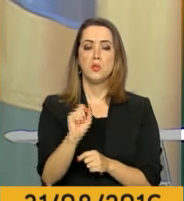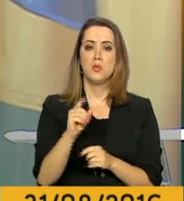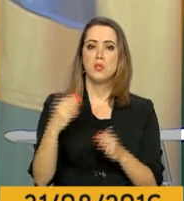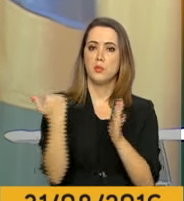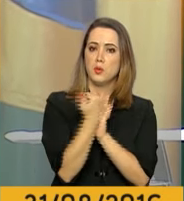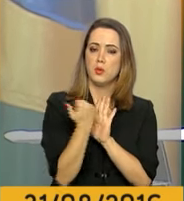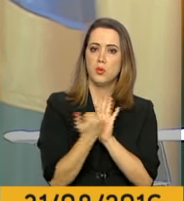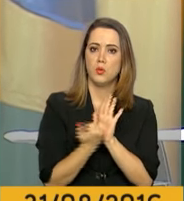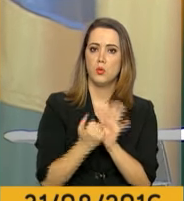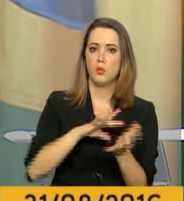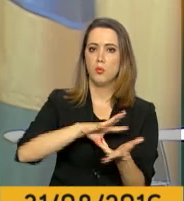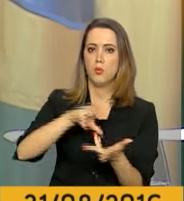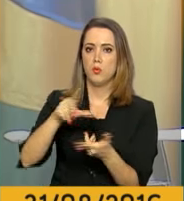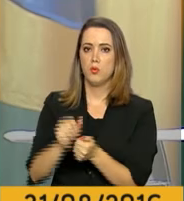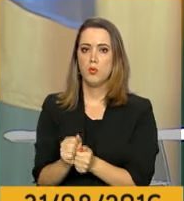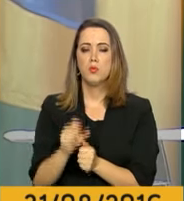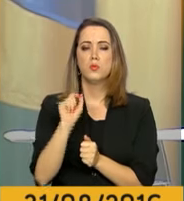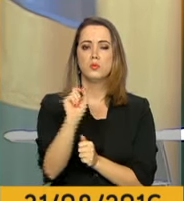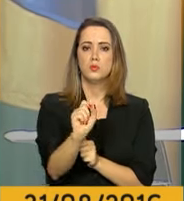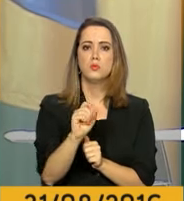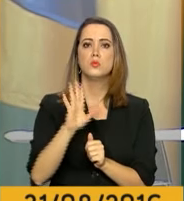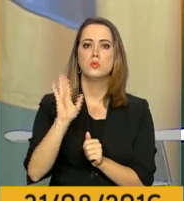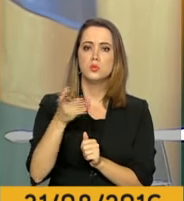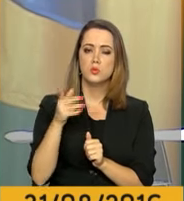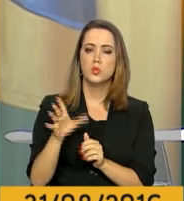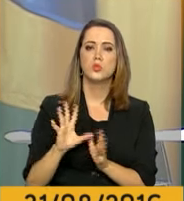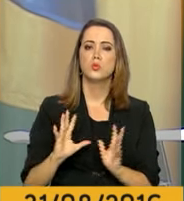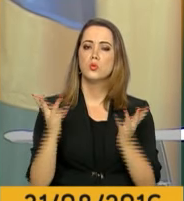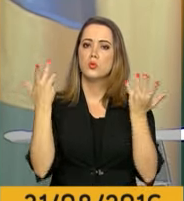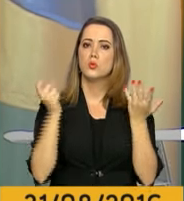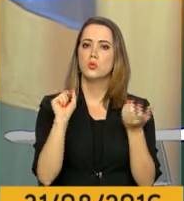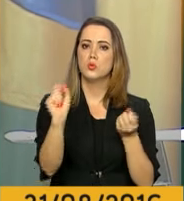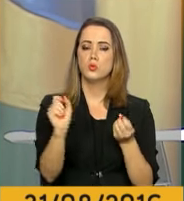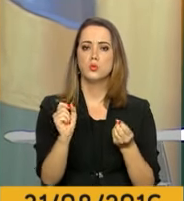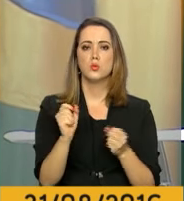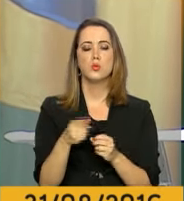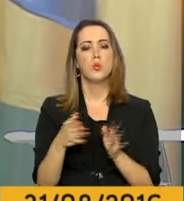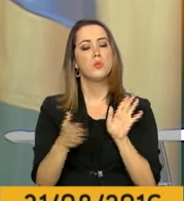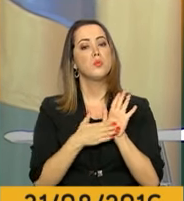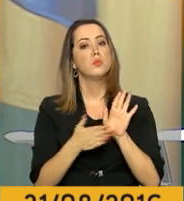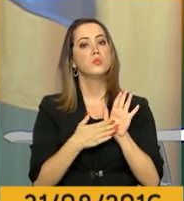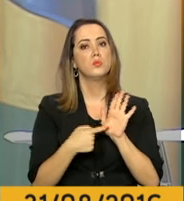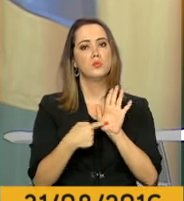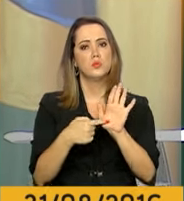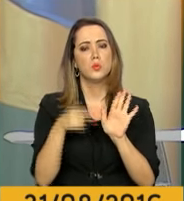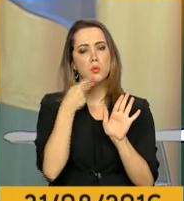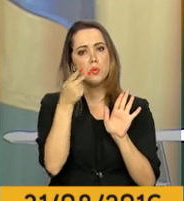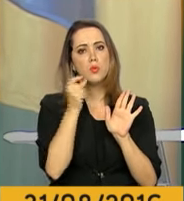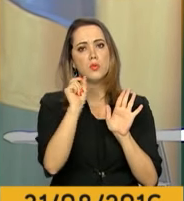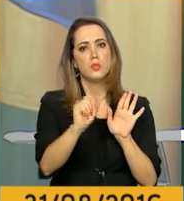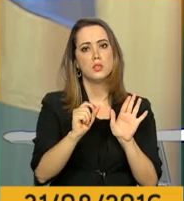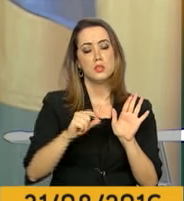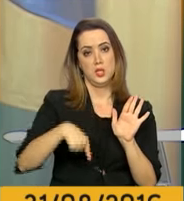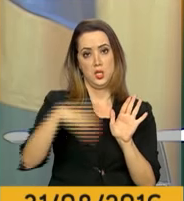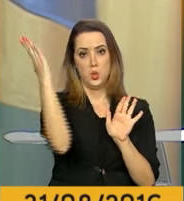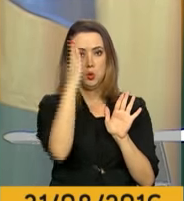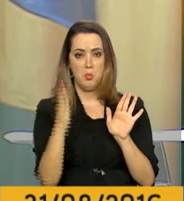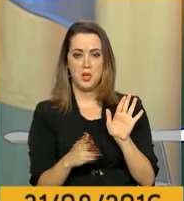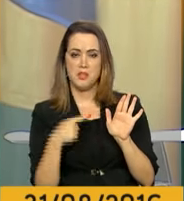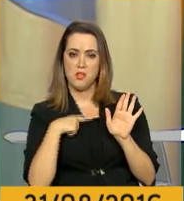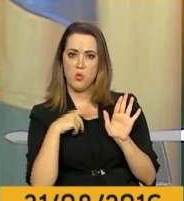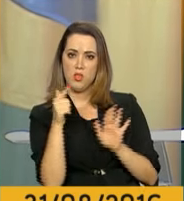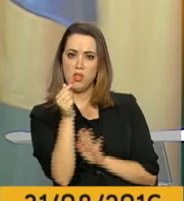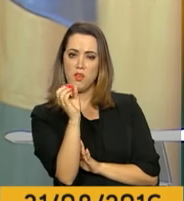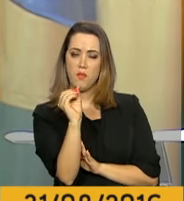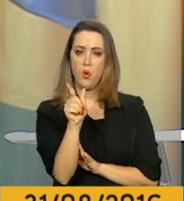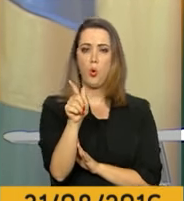eles tentaram muito e conseguiram, até com algum sucesso, propor, dizer que aqui no Brasil houve golpe. Um golpe que